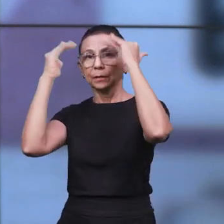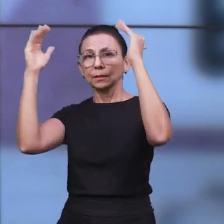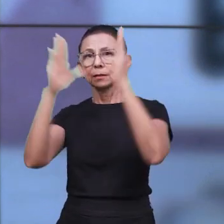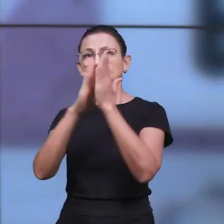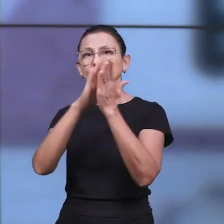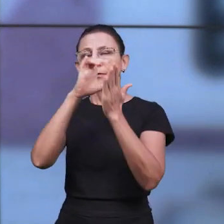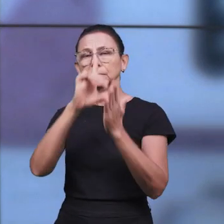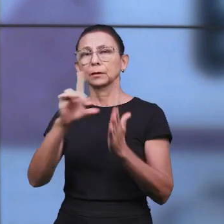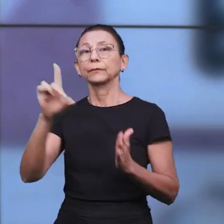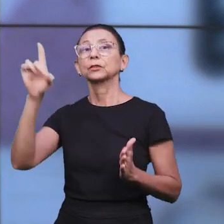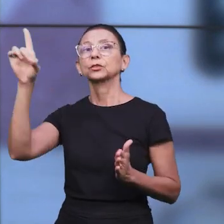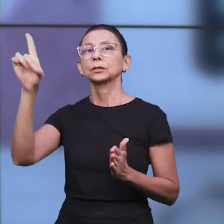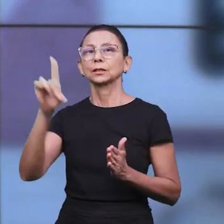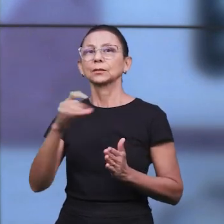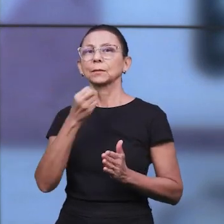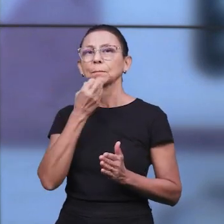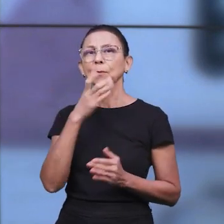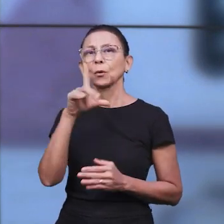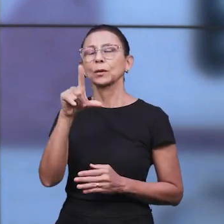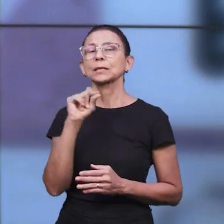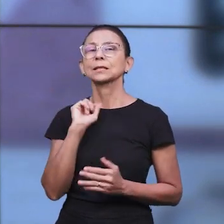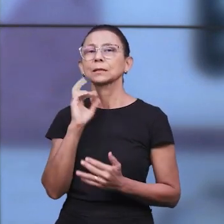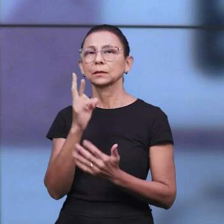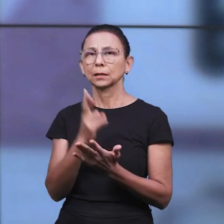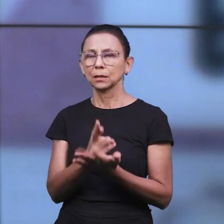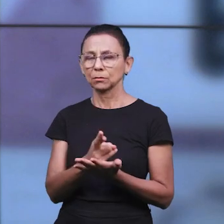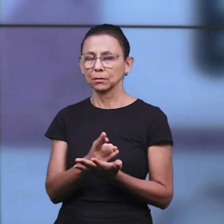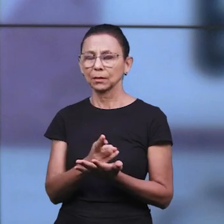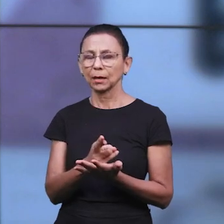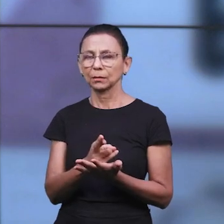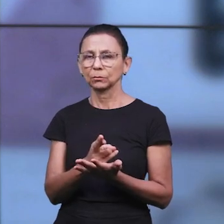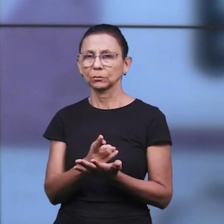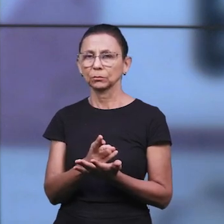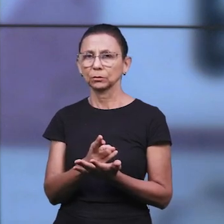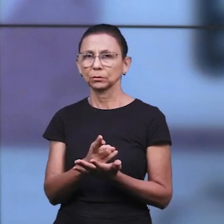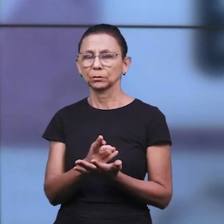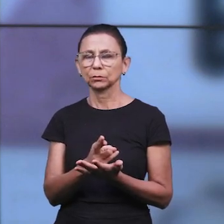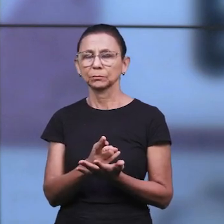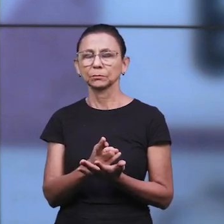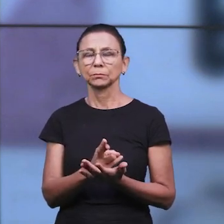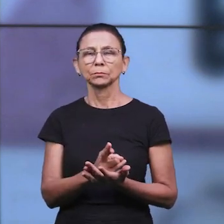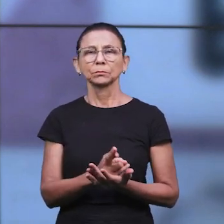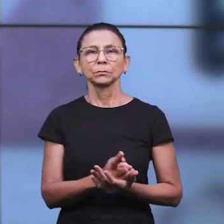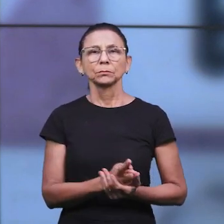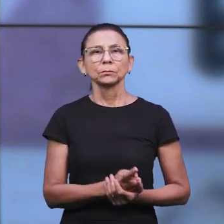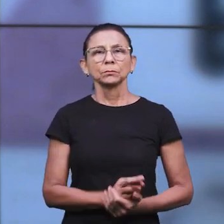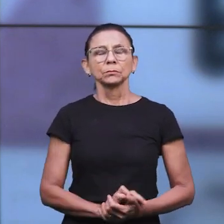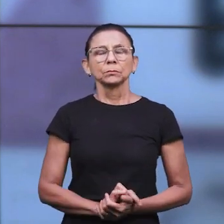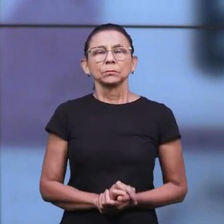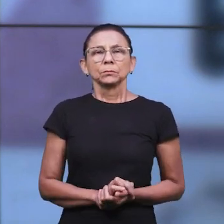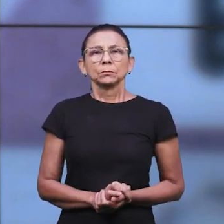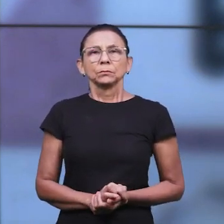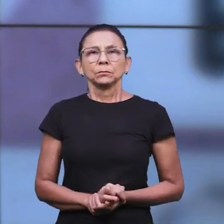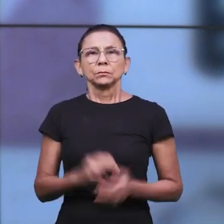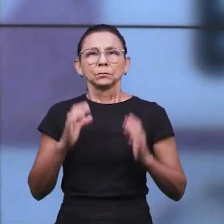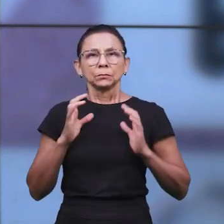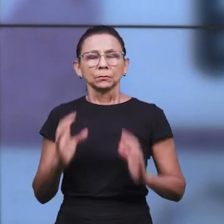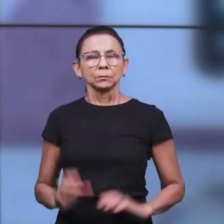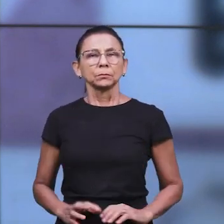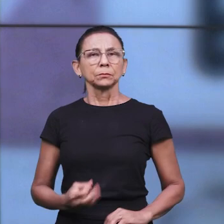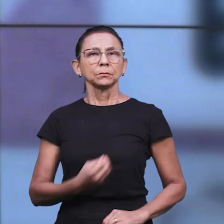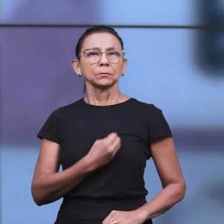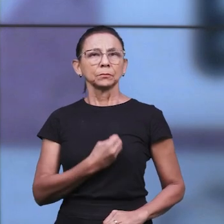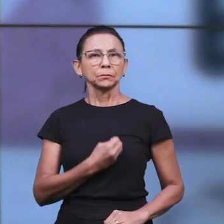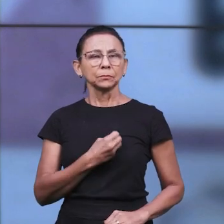está registrado na Bíblia e essa boa escolha traz implicações e posicionamentos para a nossa vida. Assim,